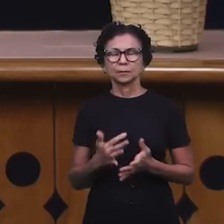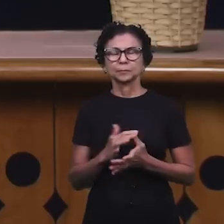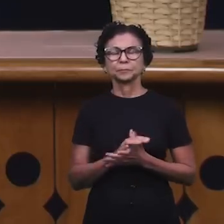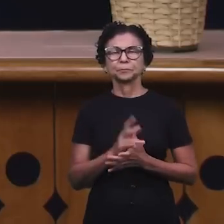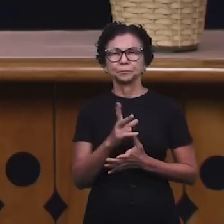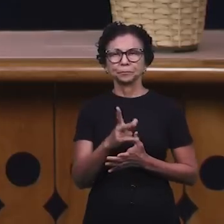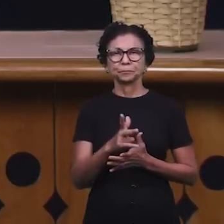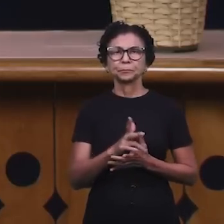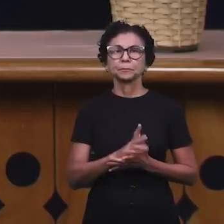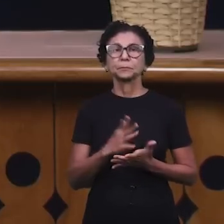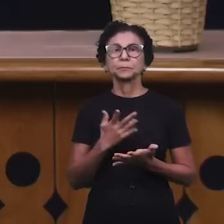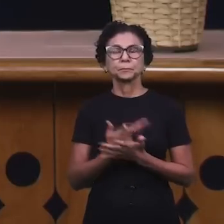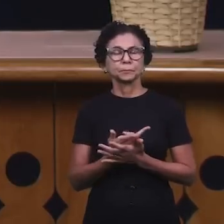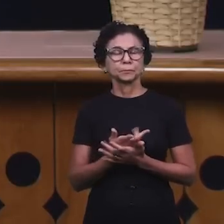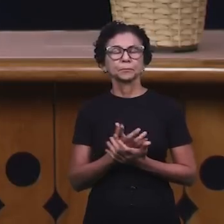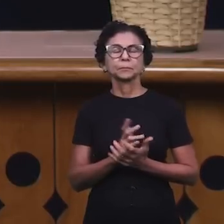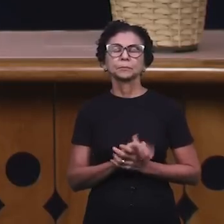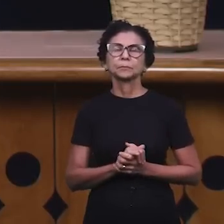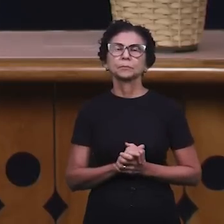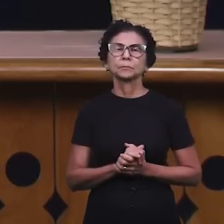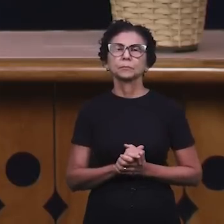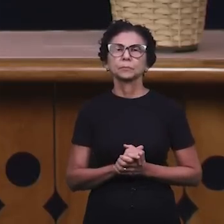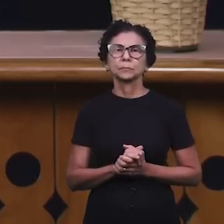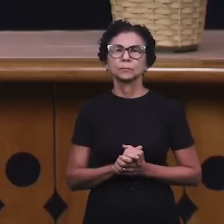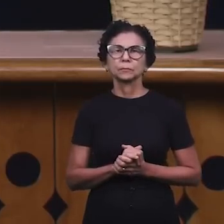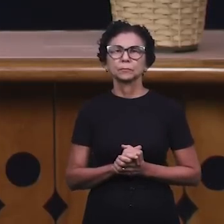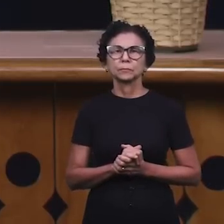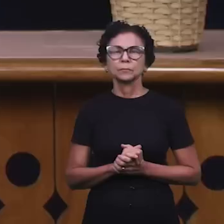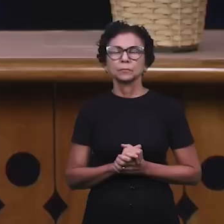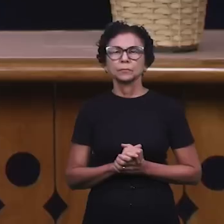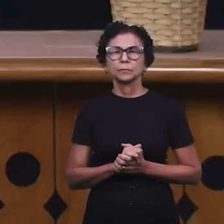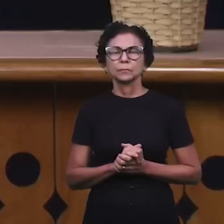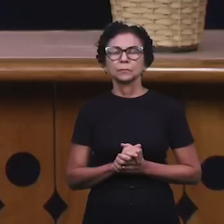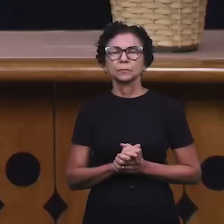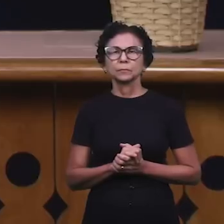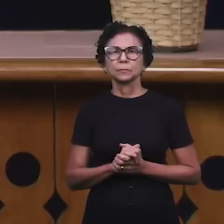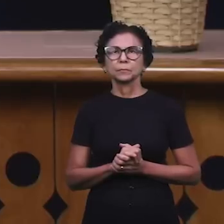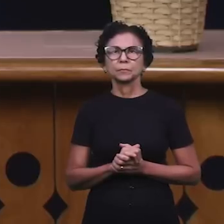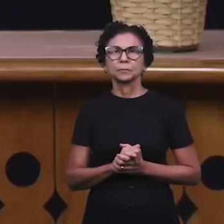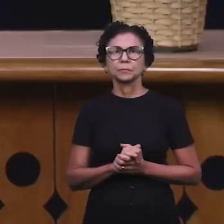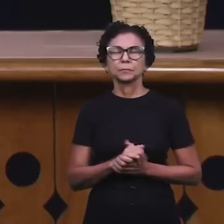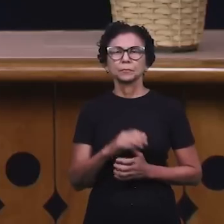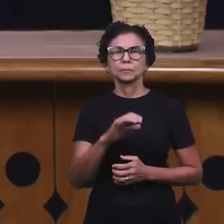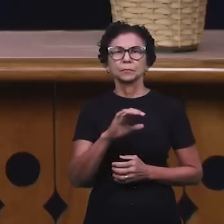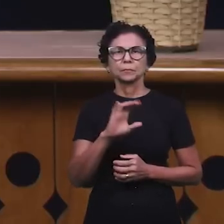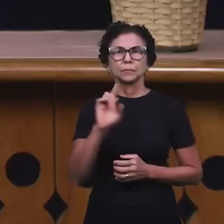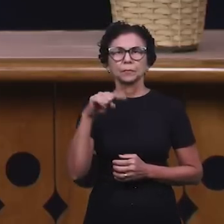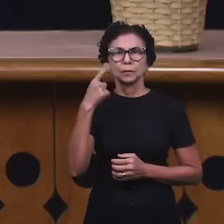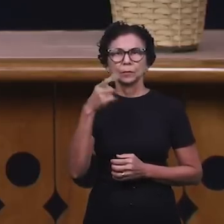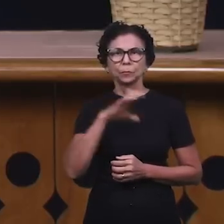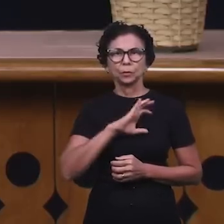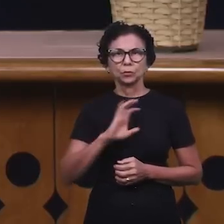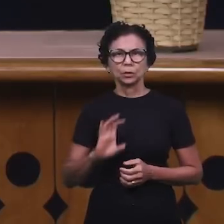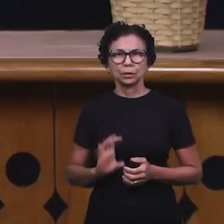Mas o que aconteceu? No ano 70 depois de Cristo, a cidade de